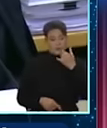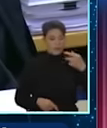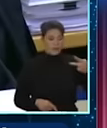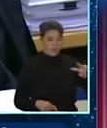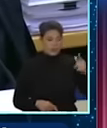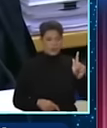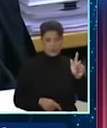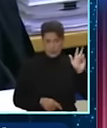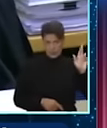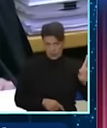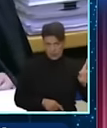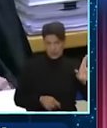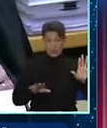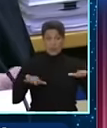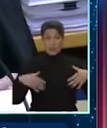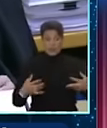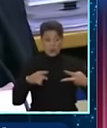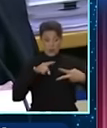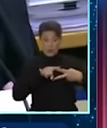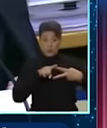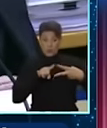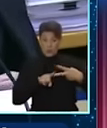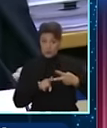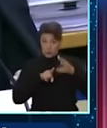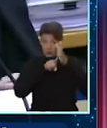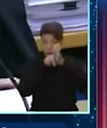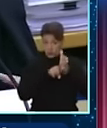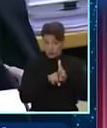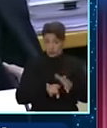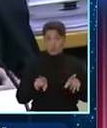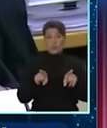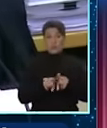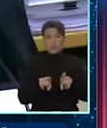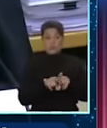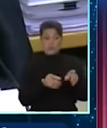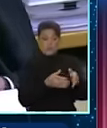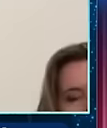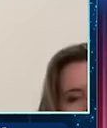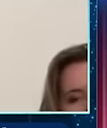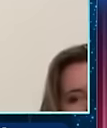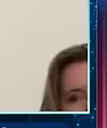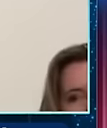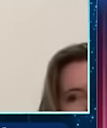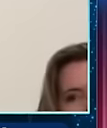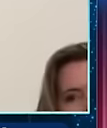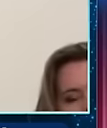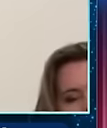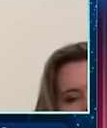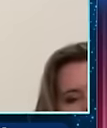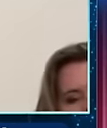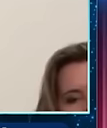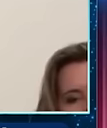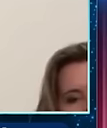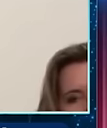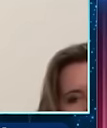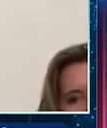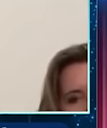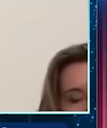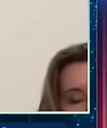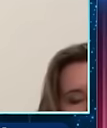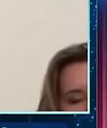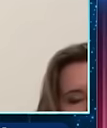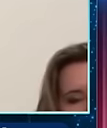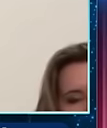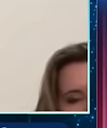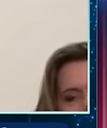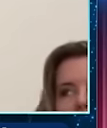PSD era maioria no Senado e é a maioria do Senado Ou seja a maioria dos senadores que estão indecisos contra a impeachment do Moraes